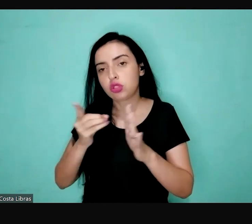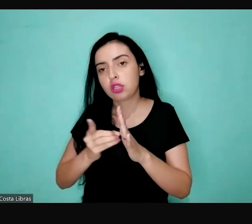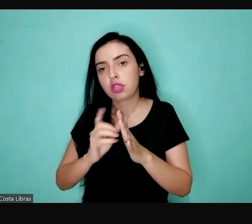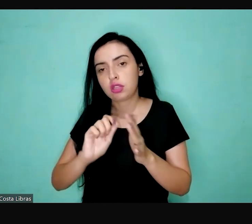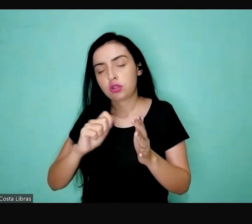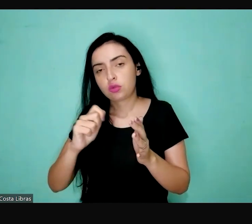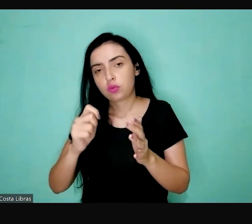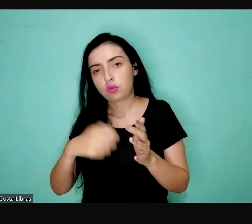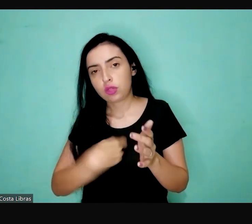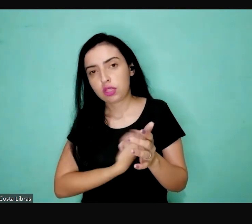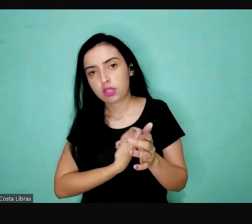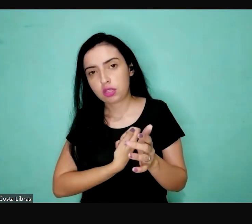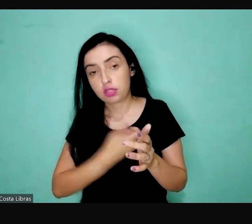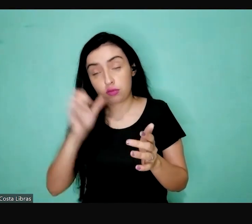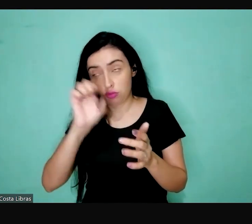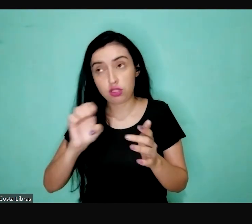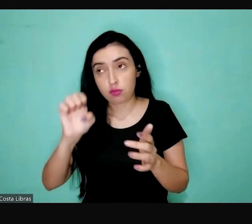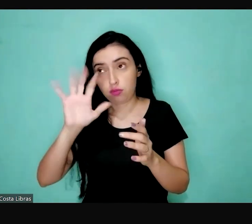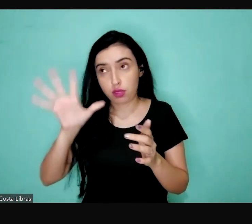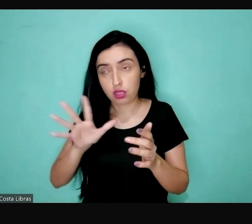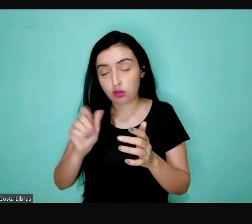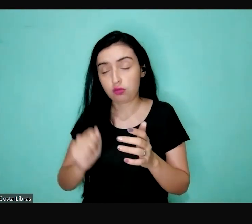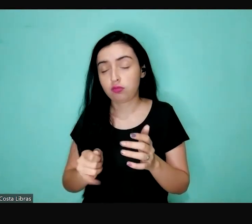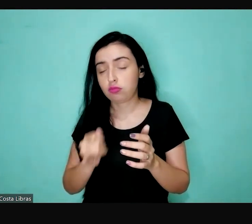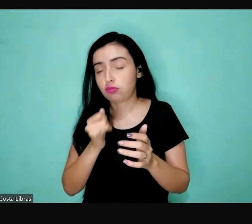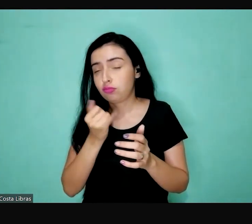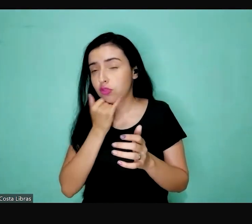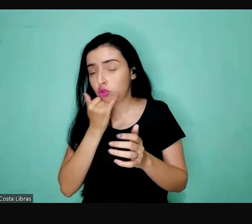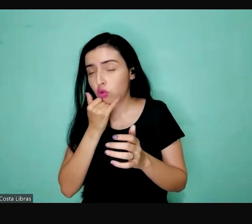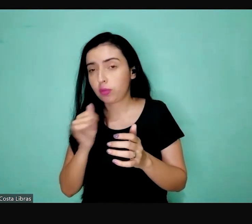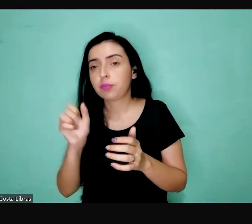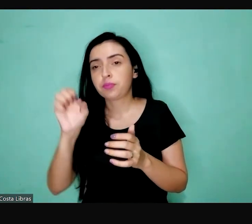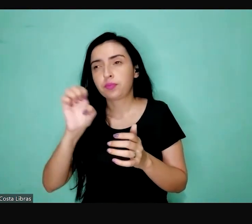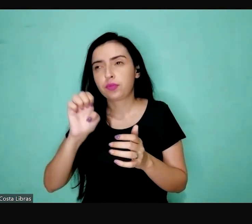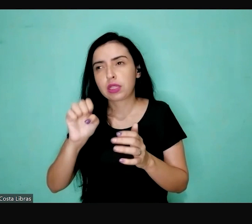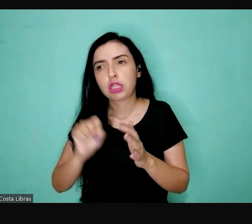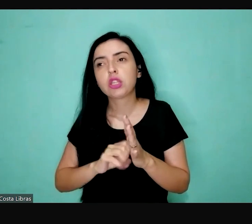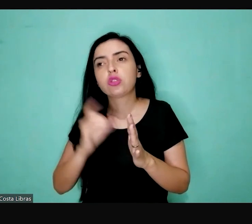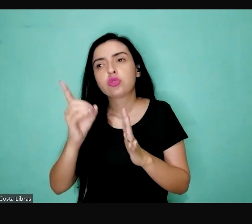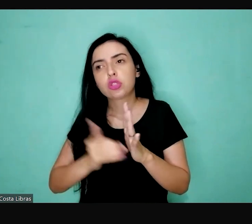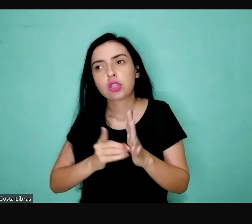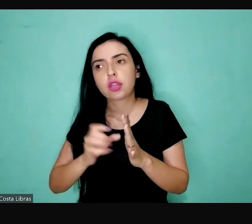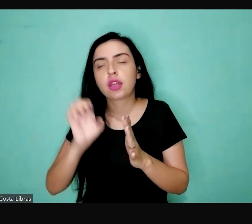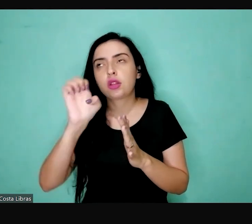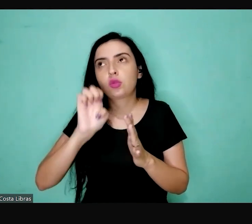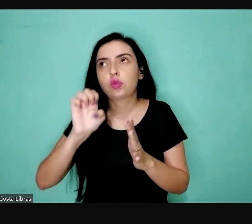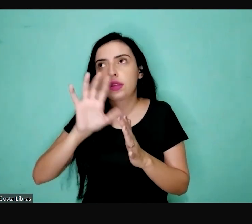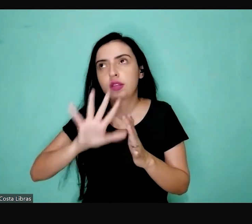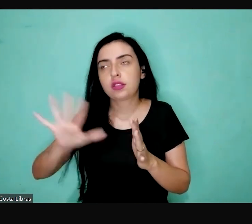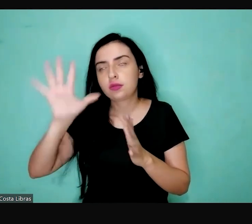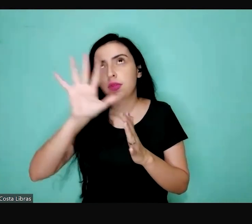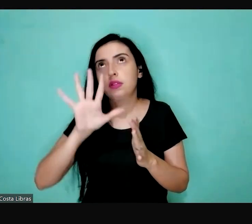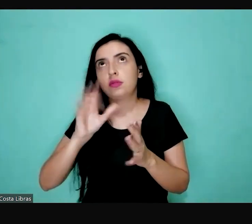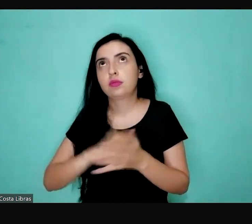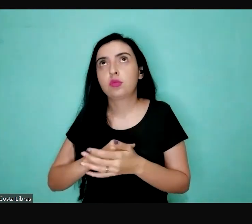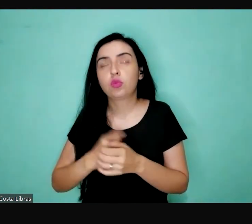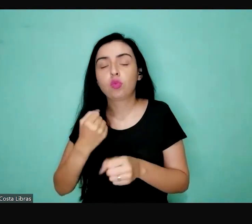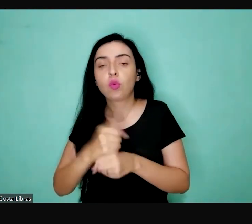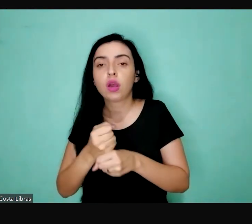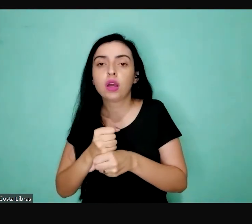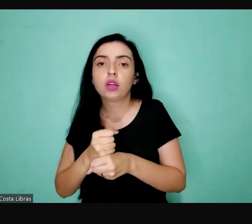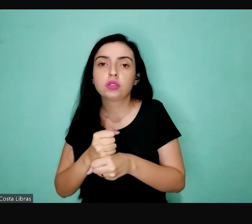nesse caso, não? No verão no verão setentrional do ano que eu